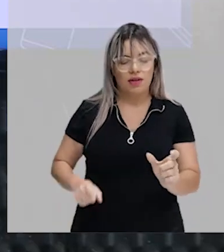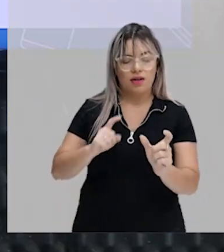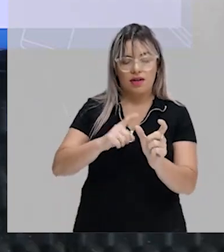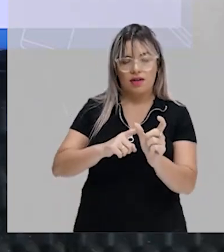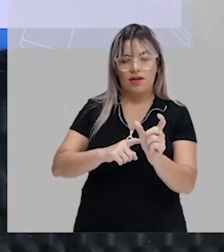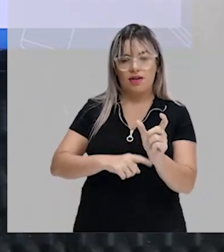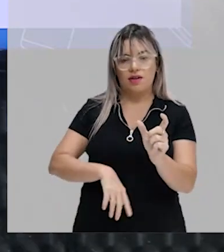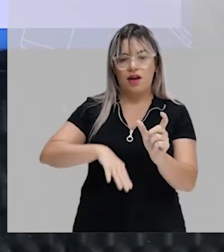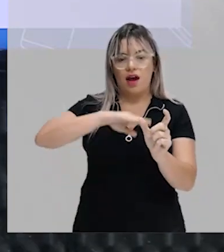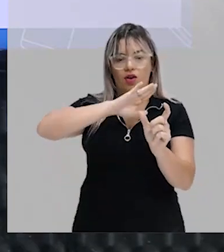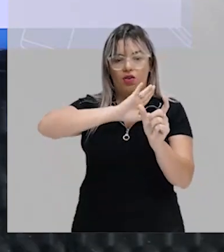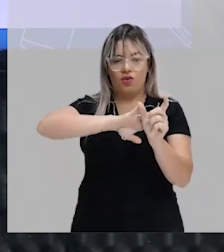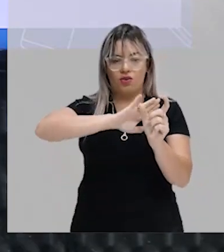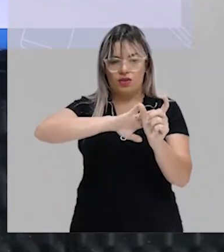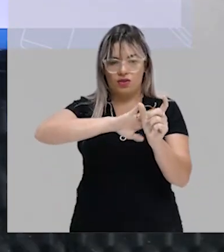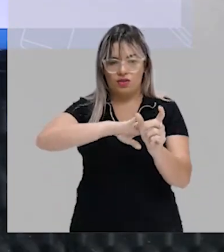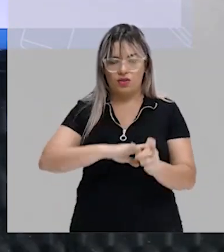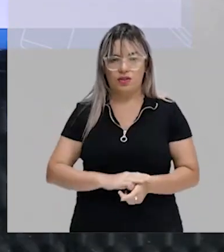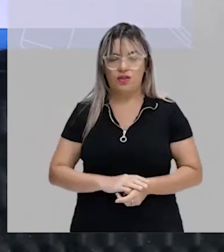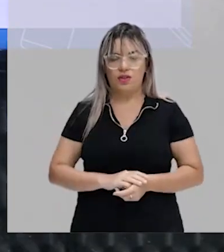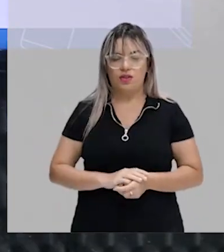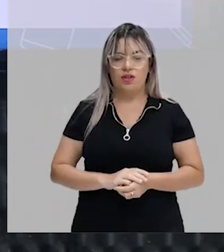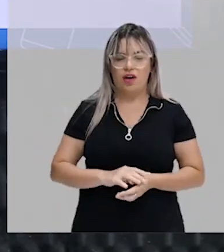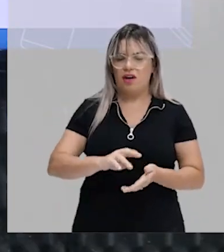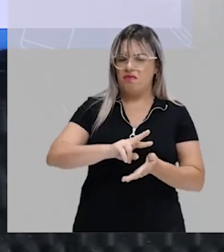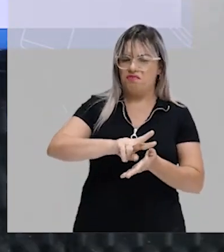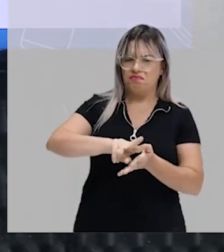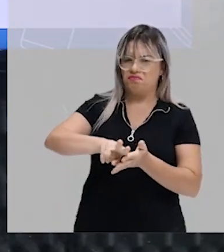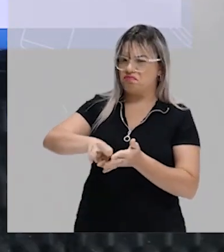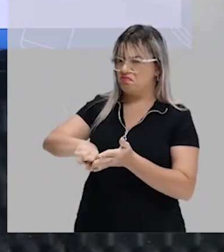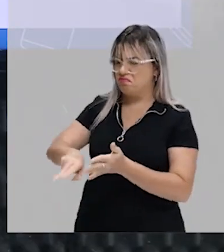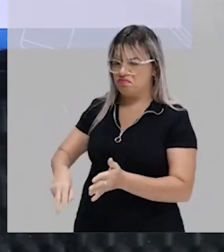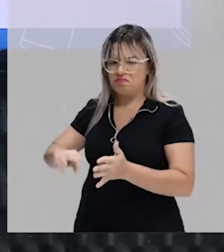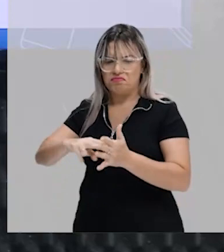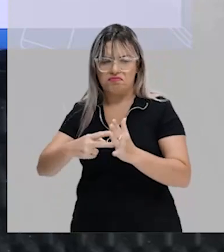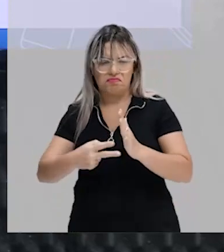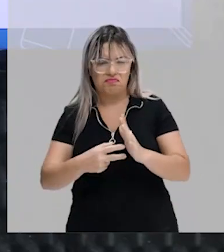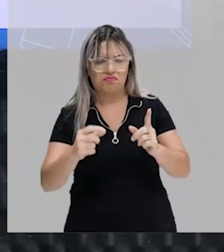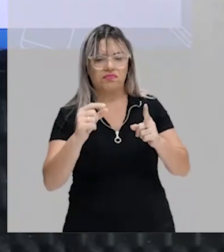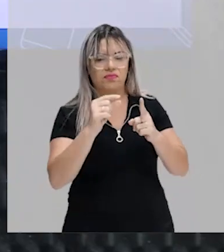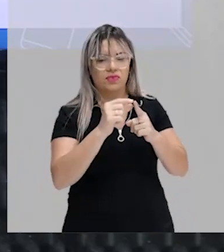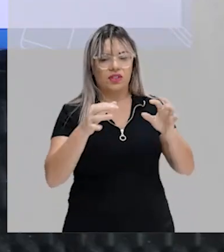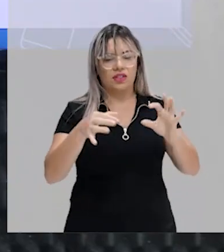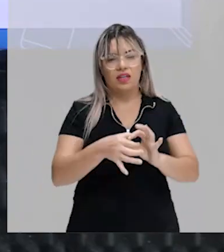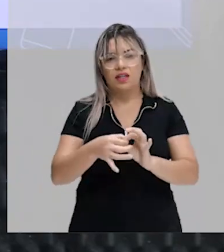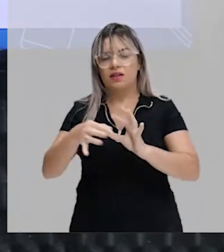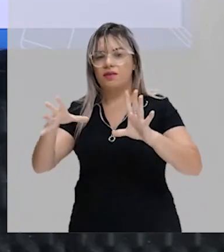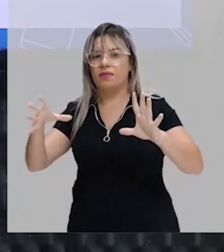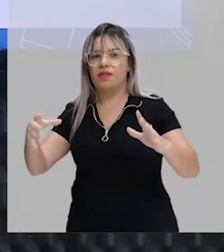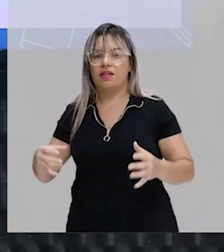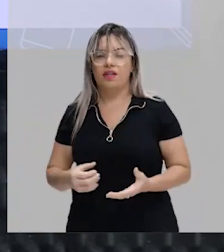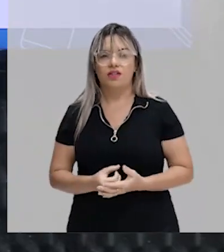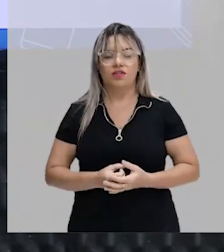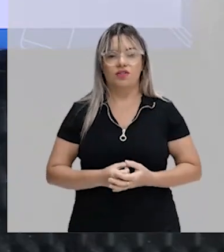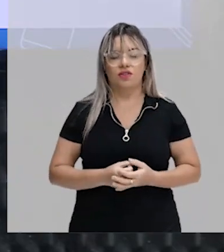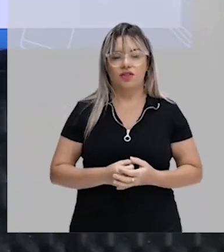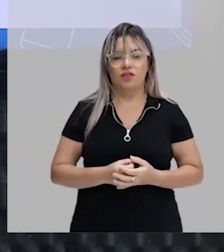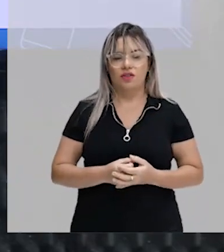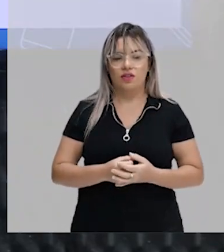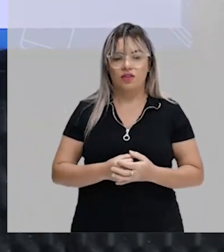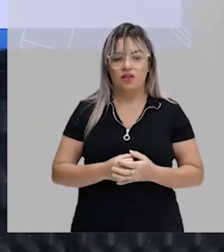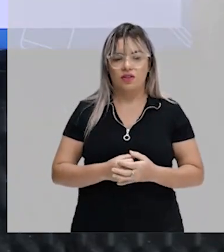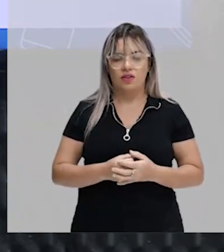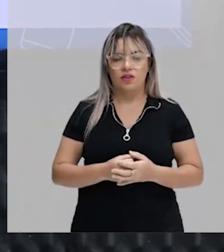uma palavra pode ter vários significados, e a liberdade de criação. Então, dentro da literatura, nós temos